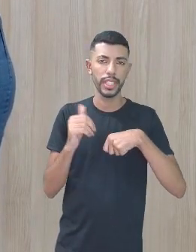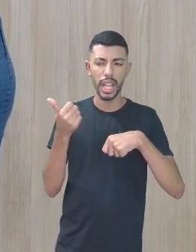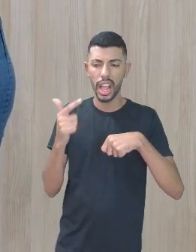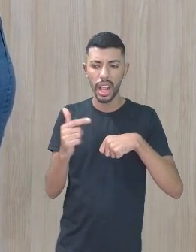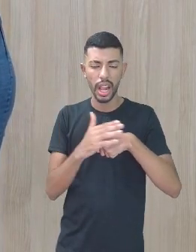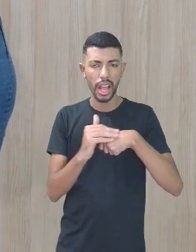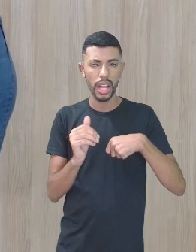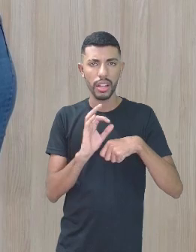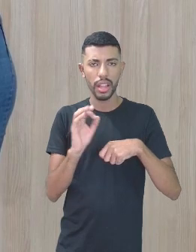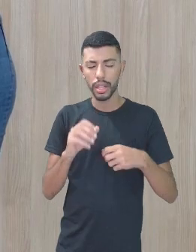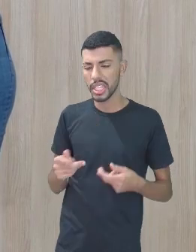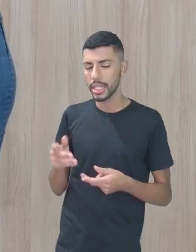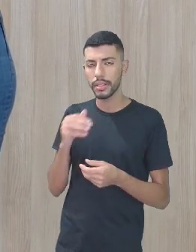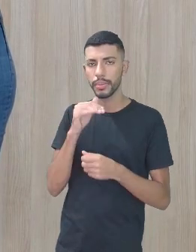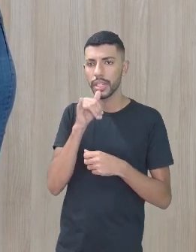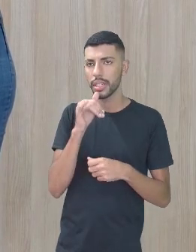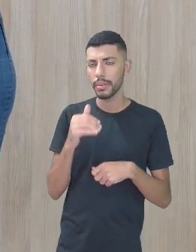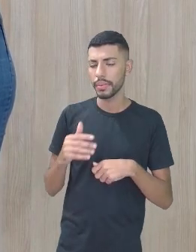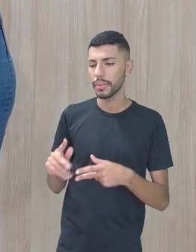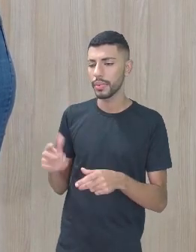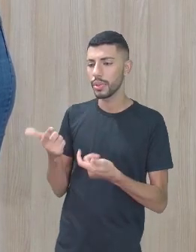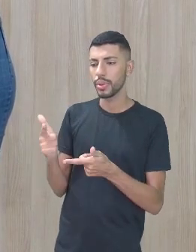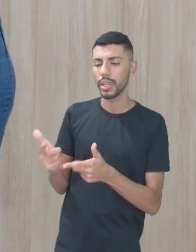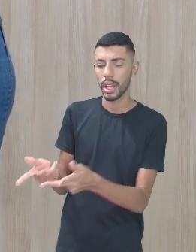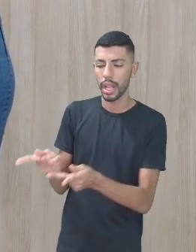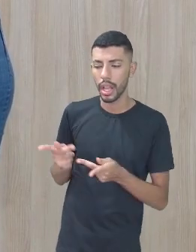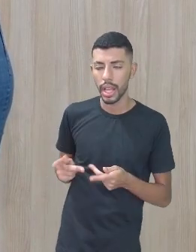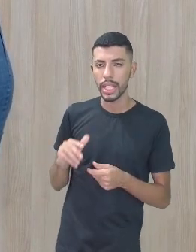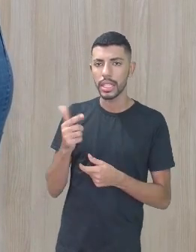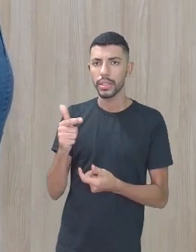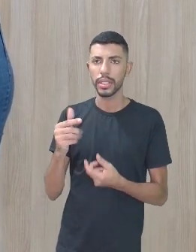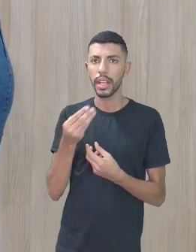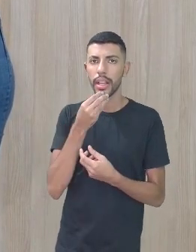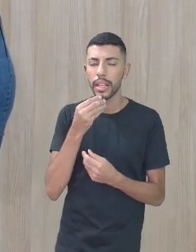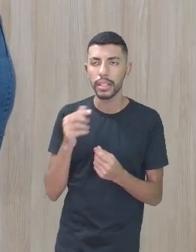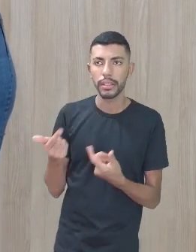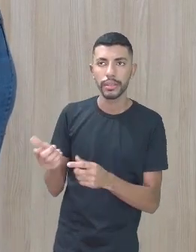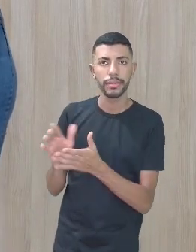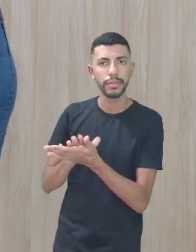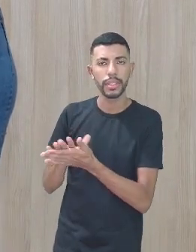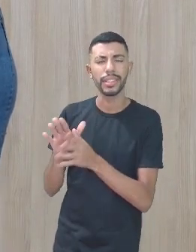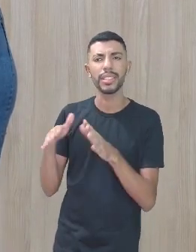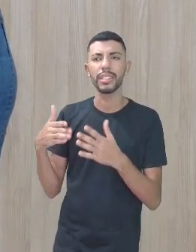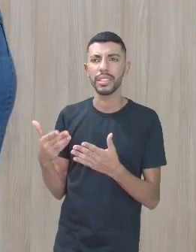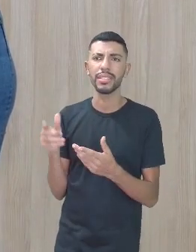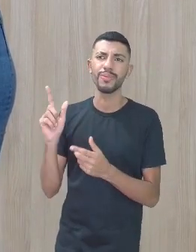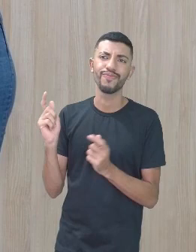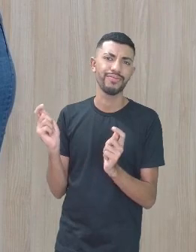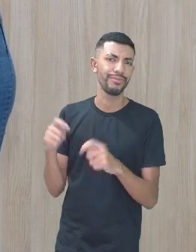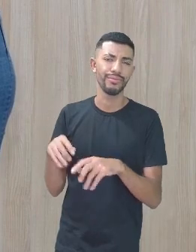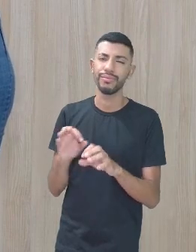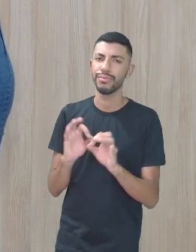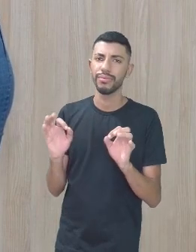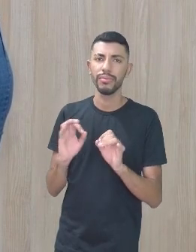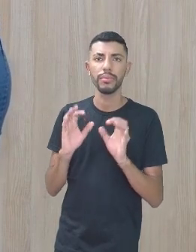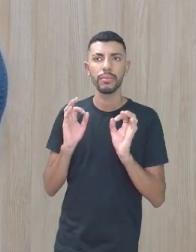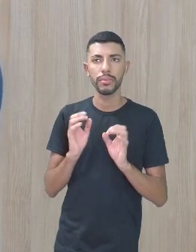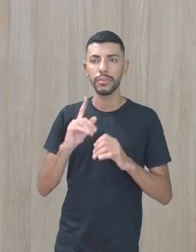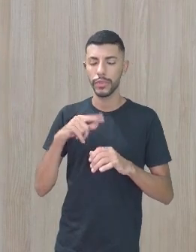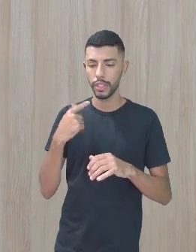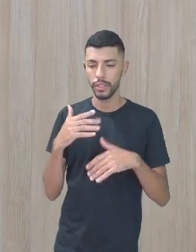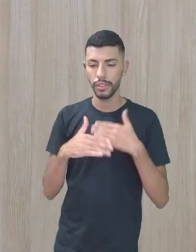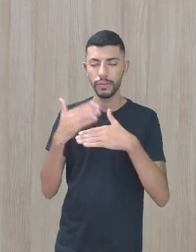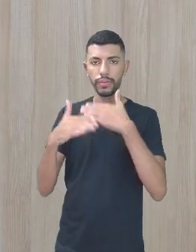gente acolha, sem que a gente oportunize, sem que a gente personalize. Então, é praticamente inviável a gente construir